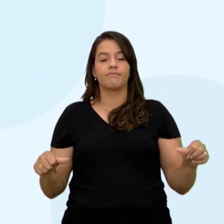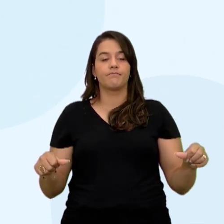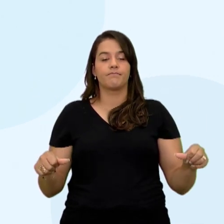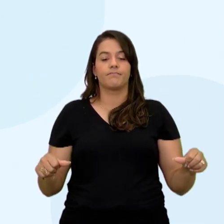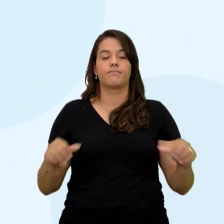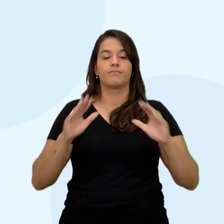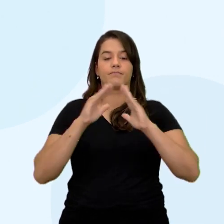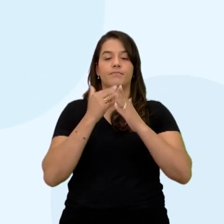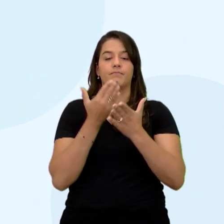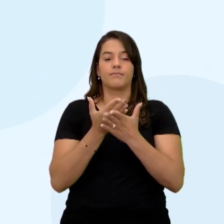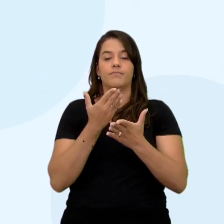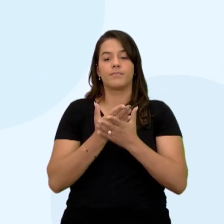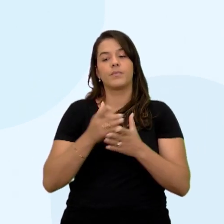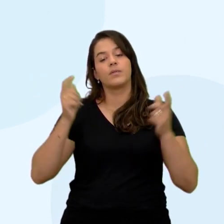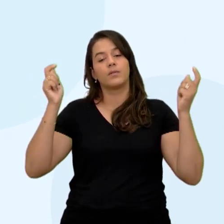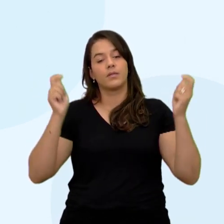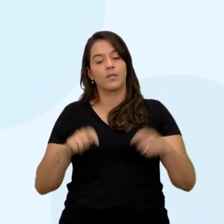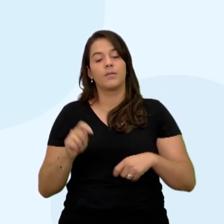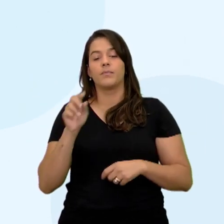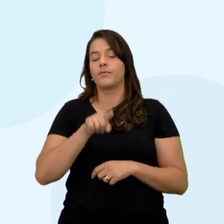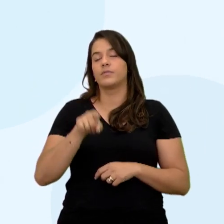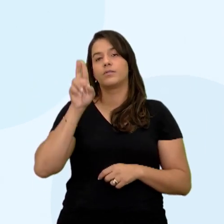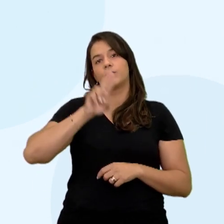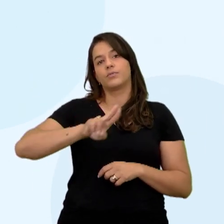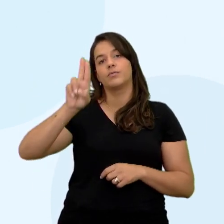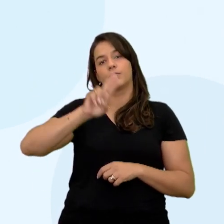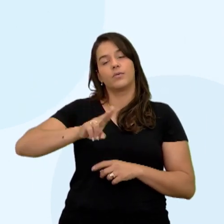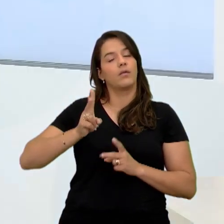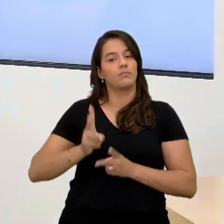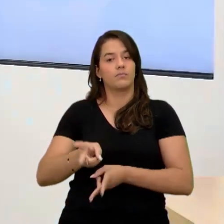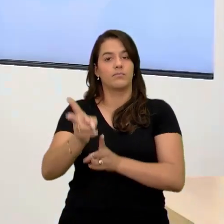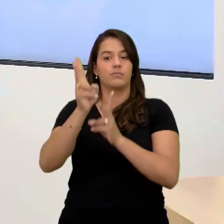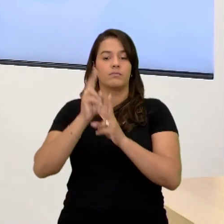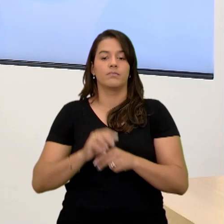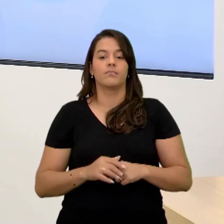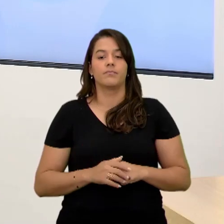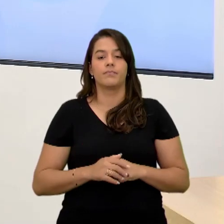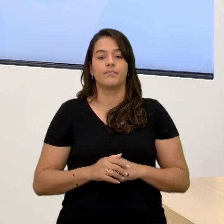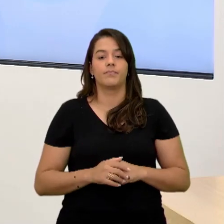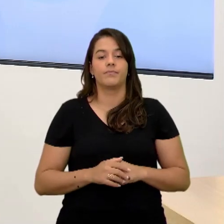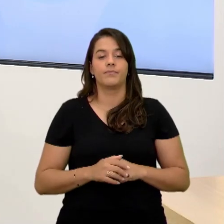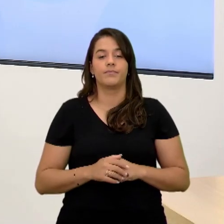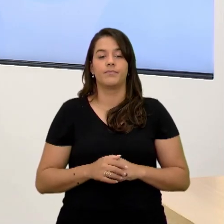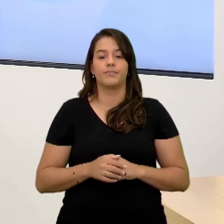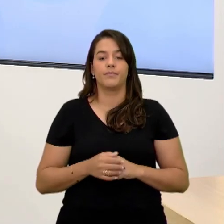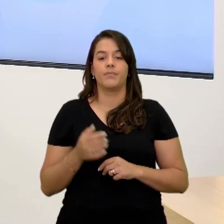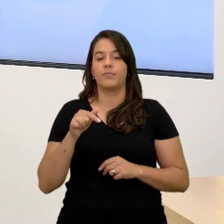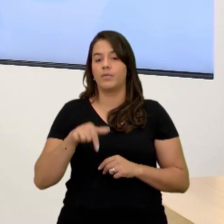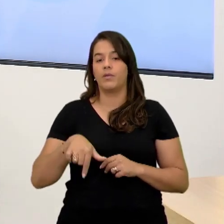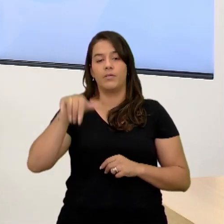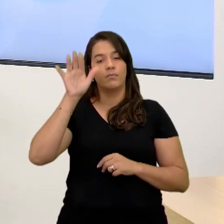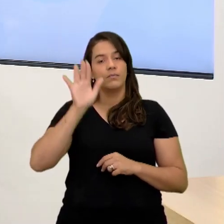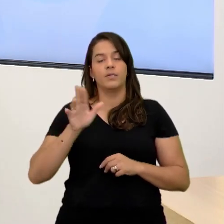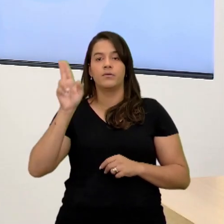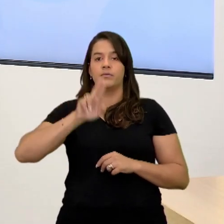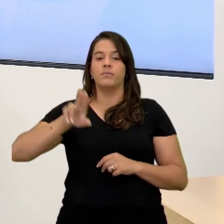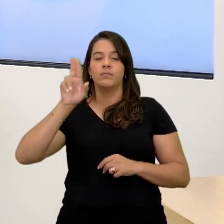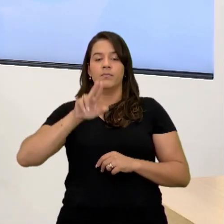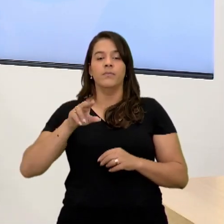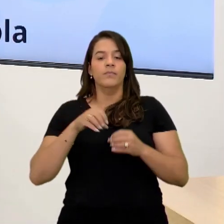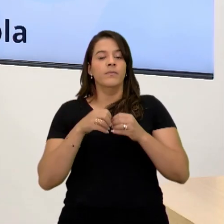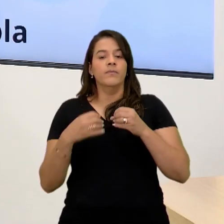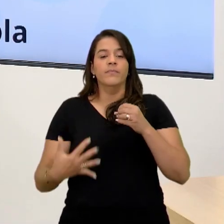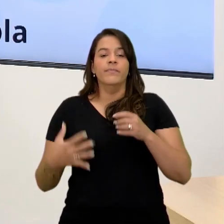da escola, você tem que utilizar sempre. Na verdade, vai ser o que você mais vai utilizar nesse componente,